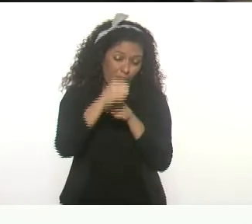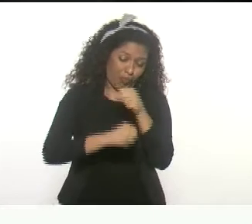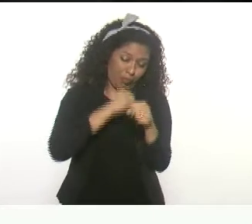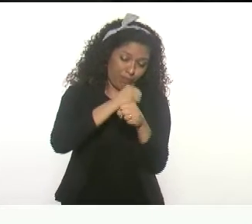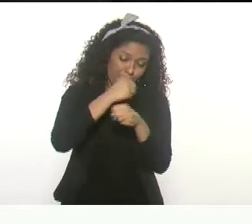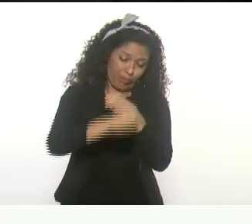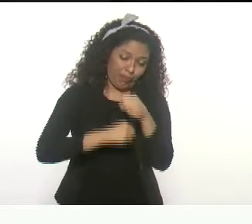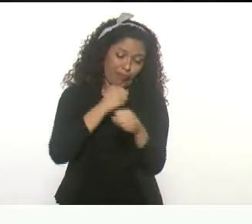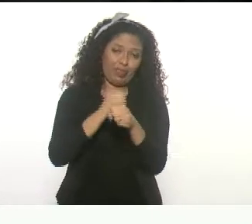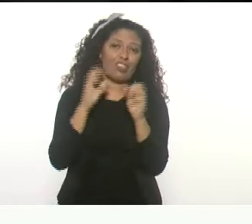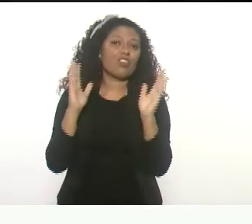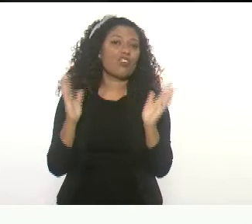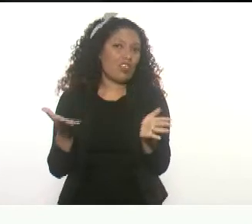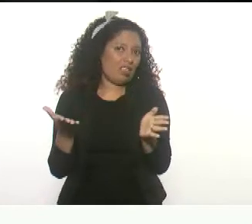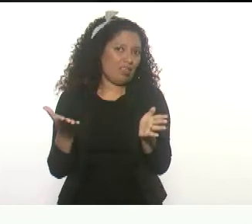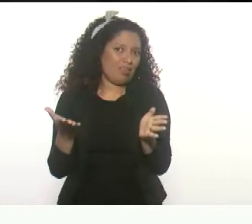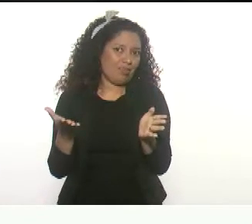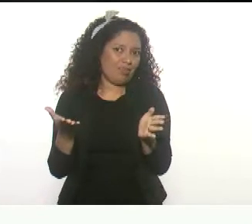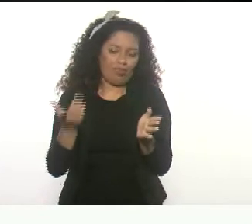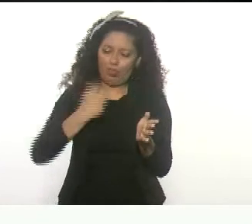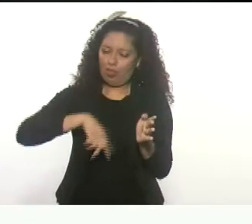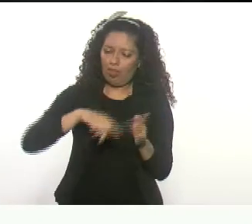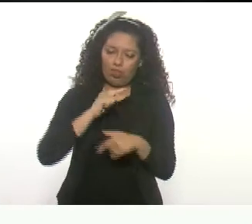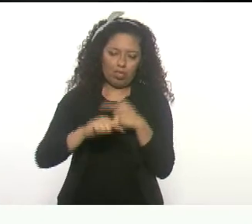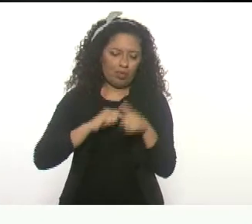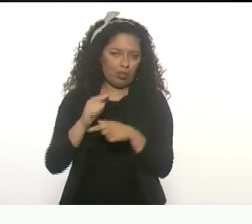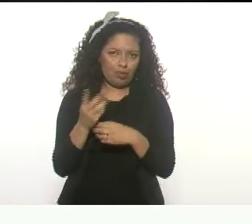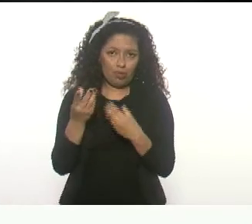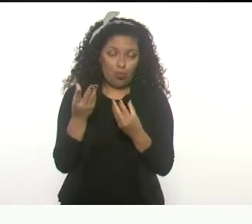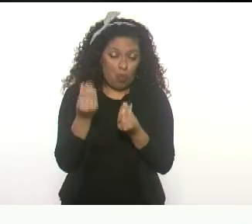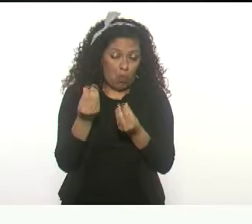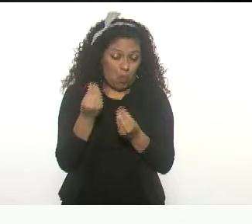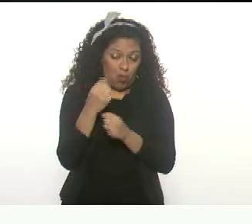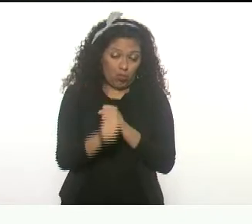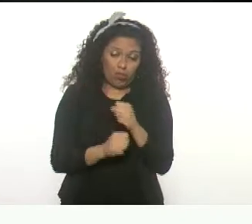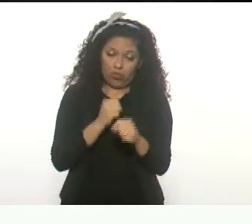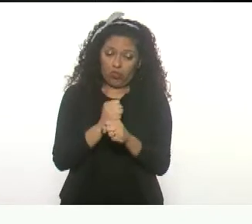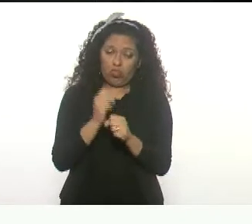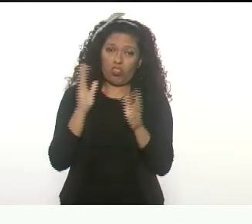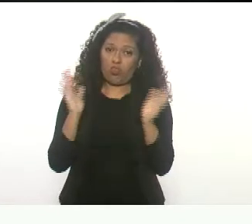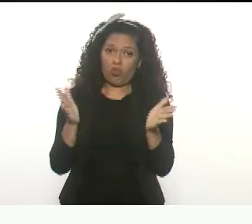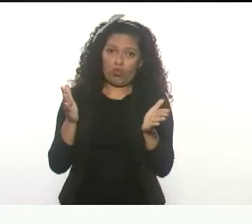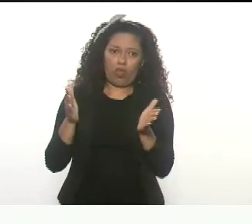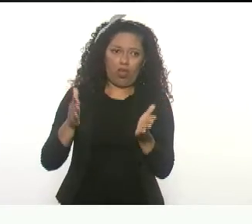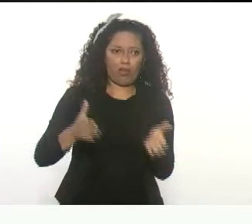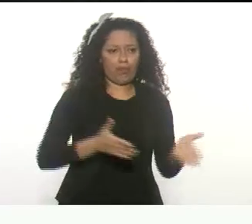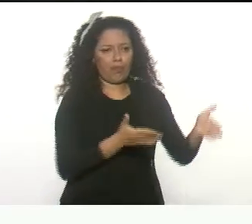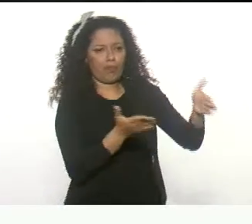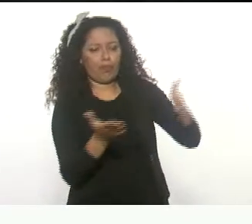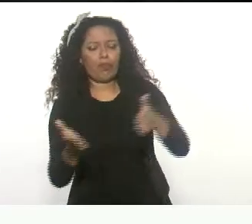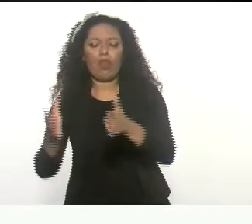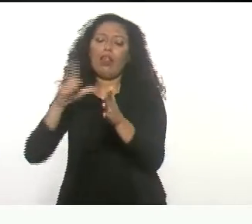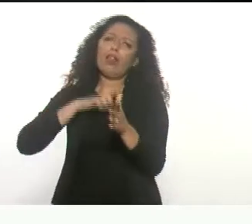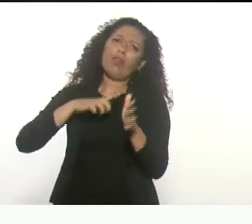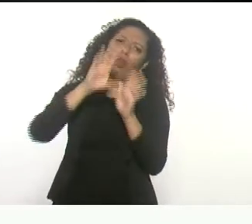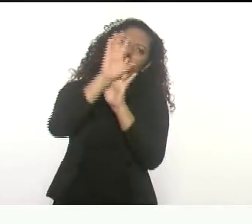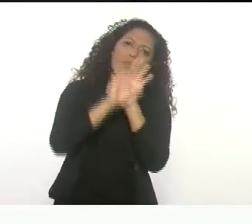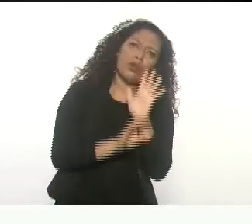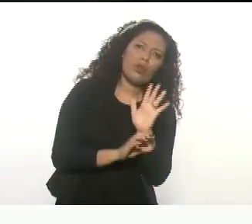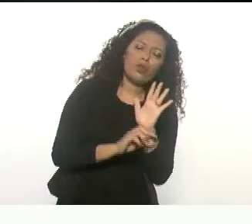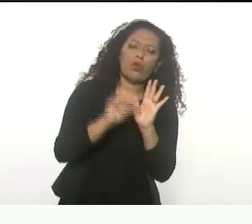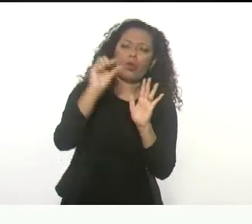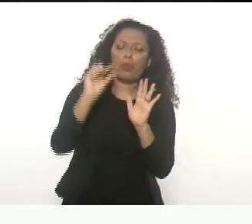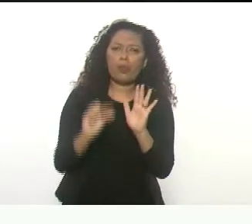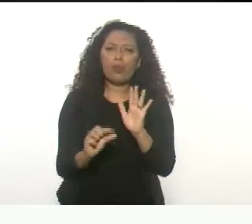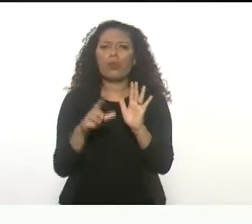navegando sem norte, sem bússola há muito tempo. Tem os esforços, currículo mínimo que teve no Estado, acho que